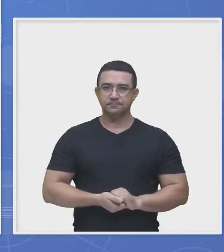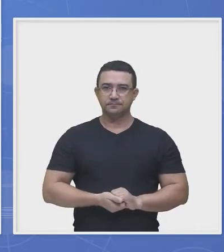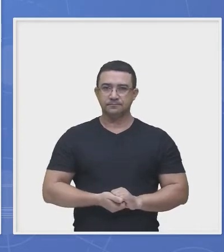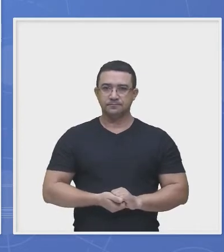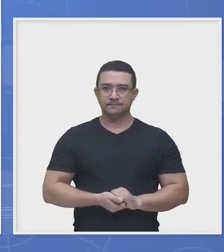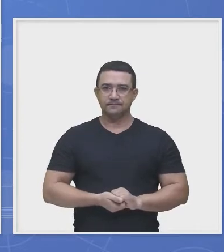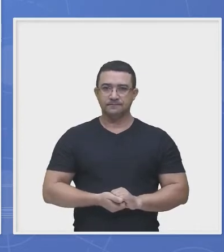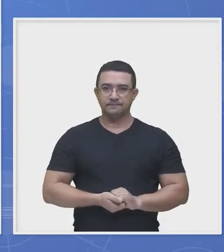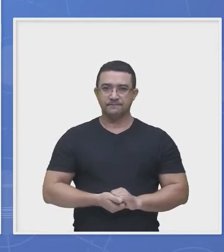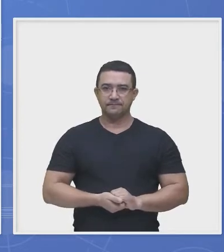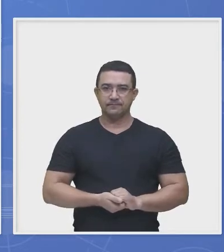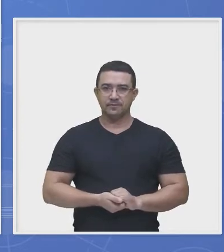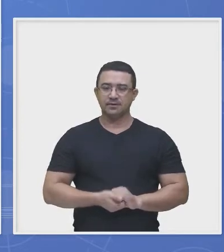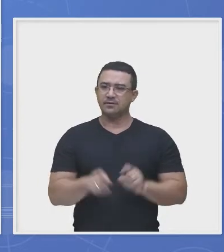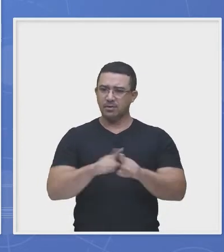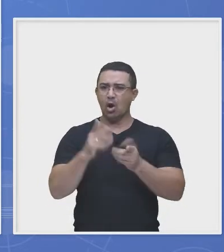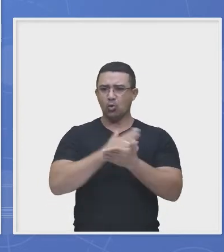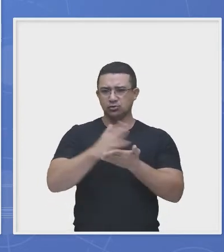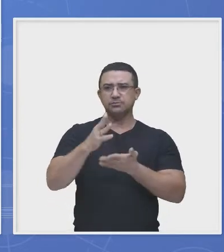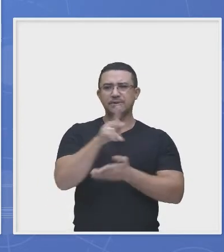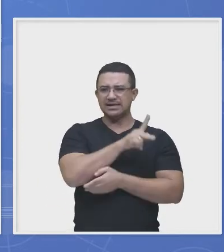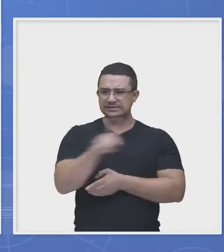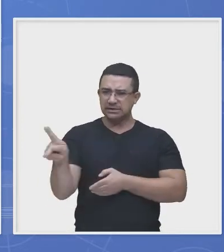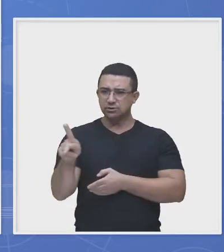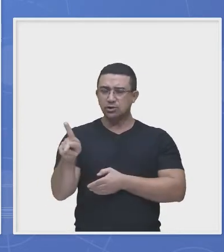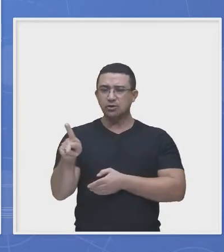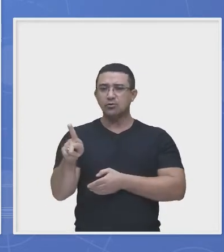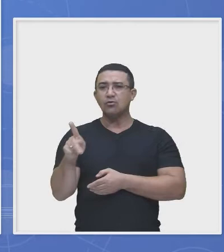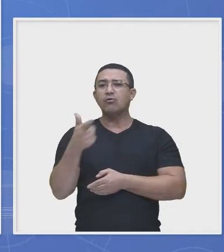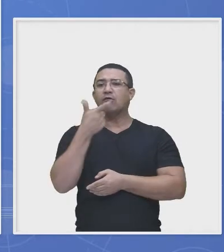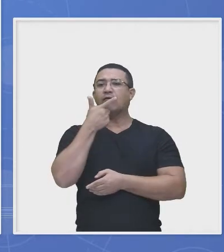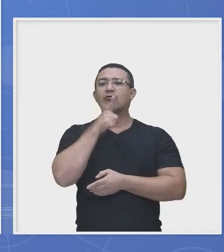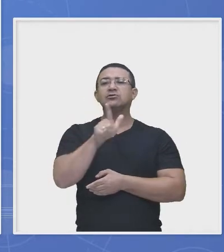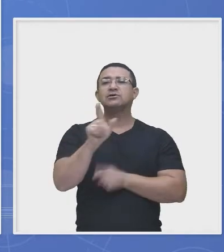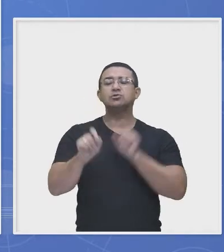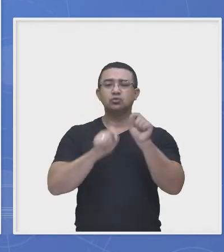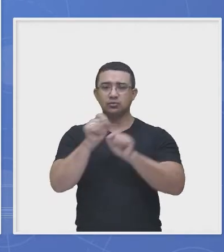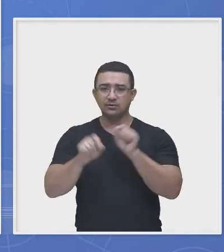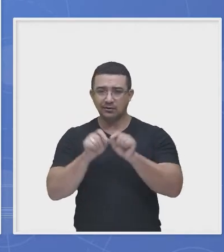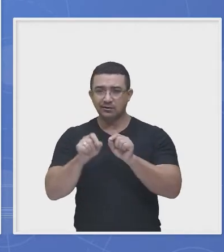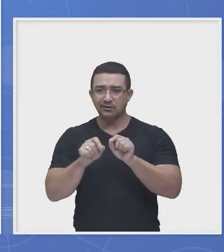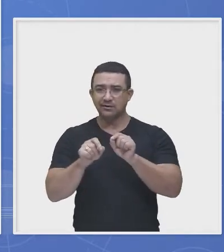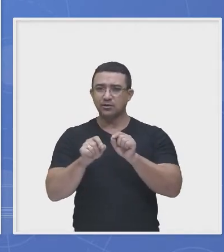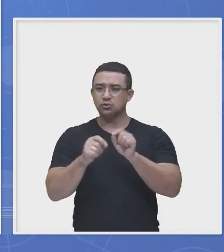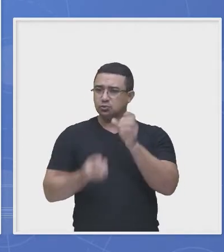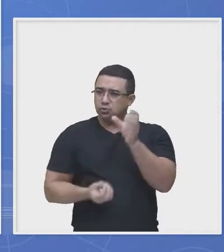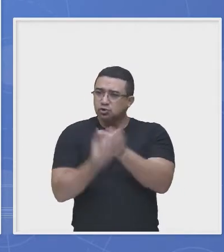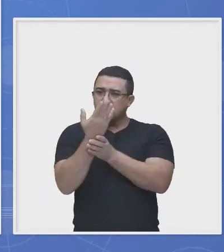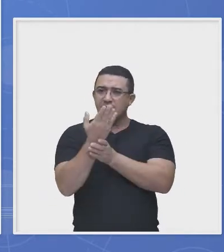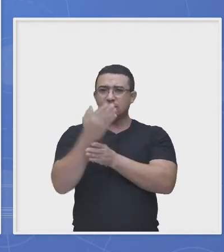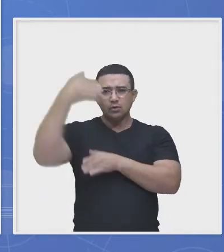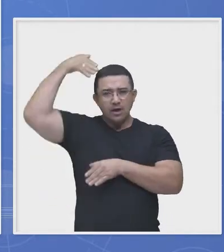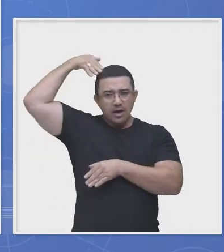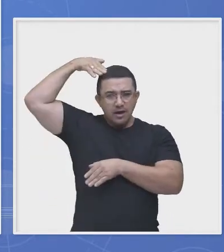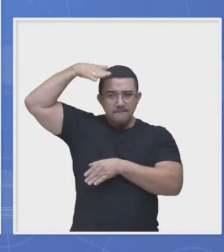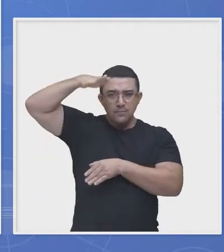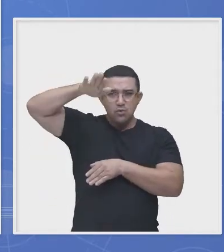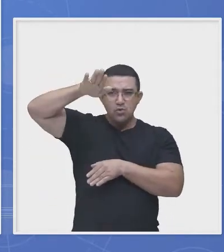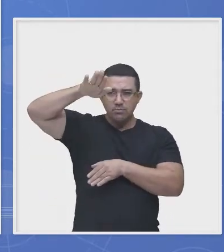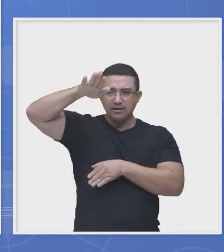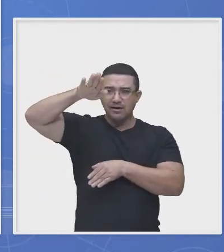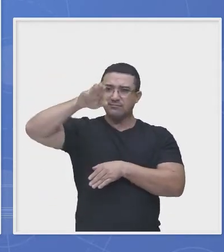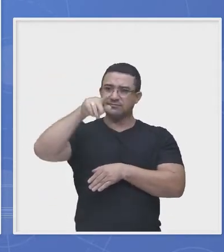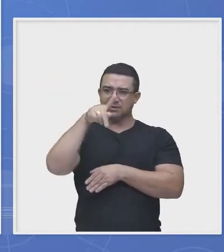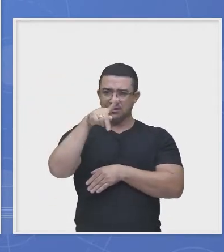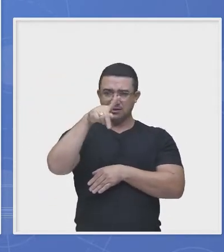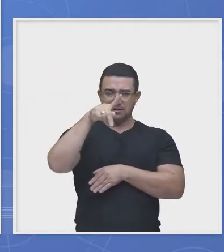e buscar concretizar. Então percebo que a consolidação da República, né, desse novo momento do